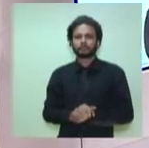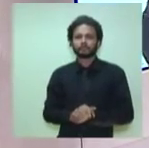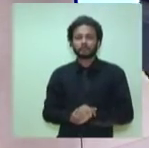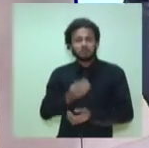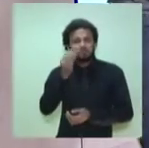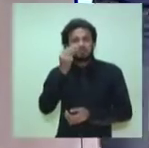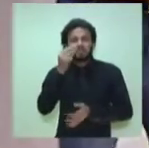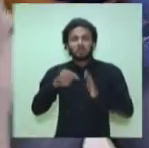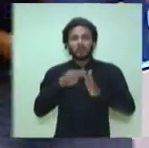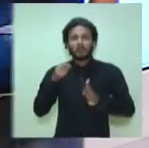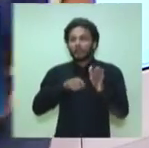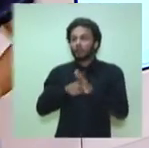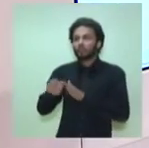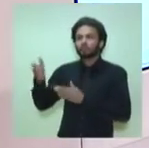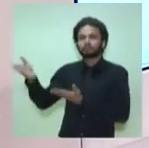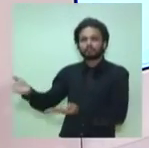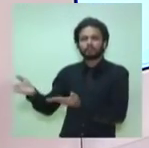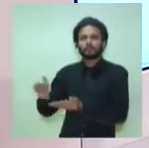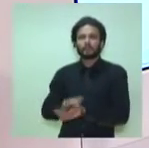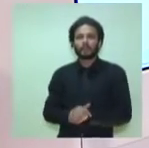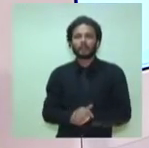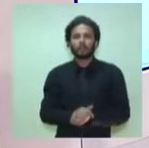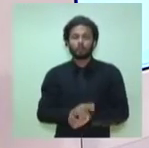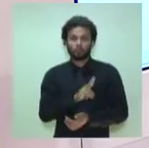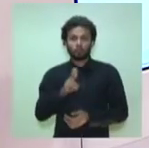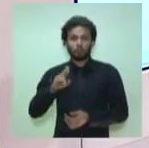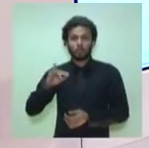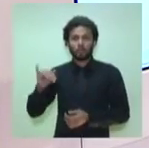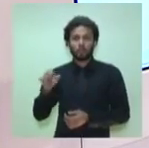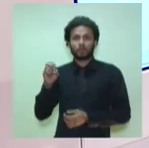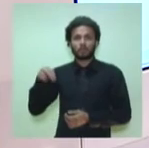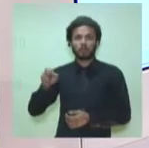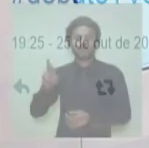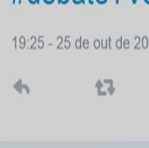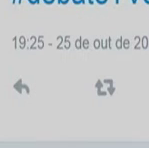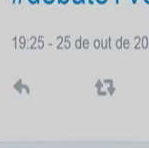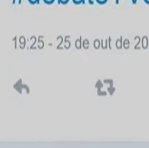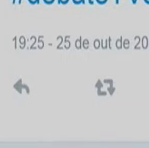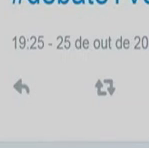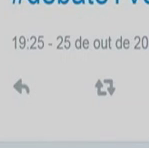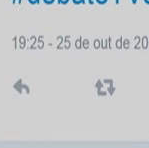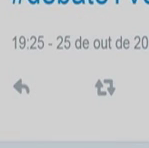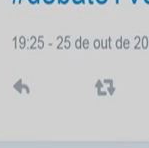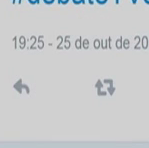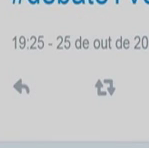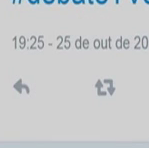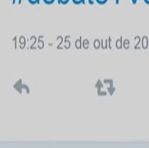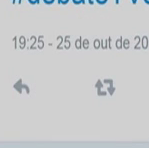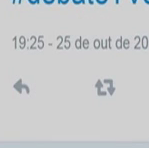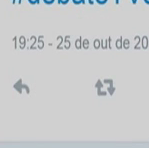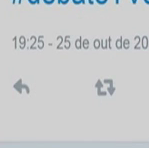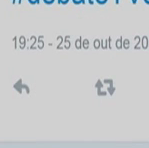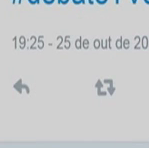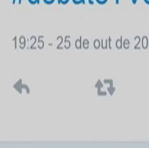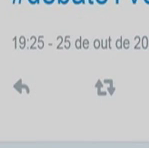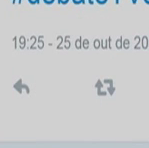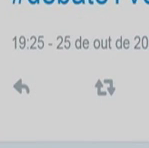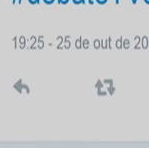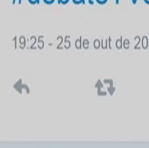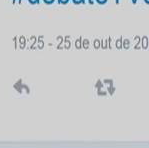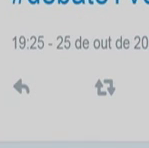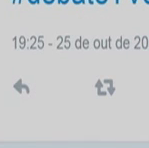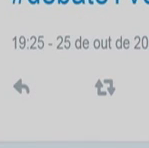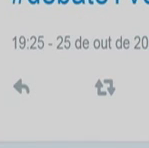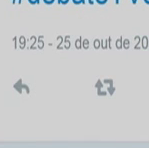ler então a primeira pergunta que está aqui, olha. É do Jimerson Andrade, do centro aqui de Manaus. Ele está perguntando o que o candidato se propõe a fazer